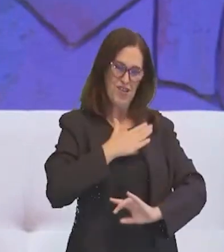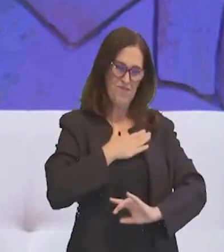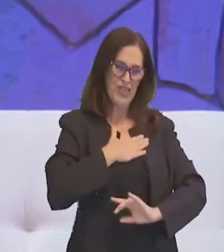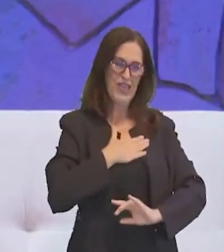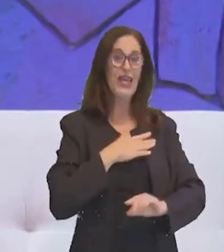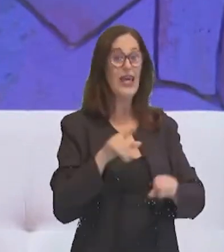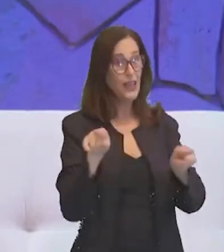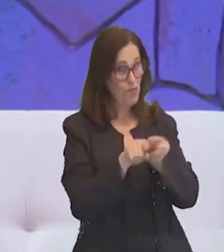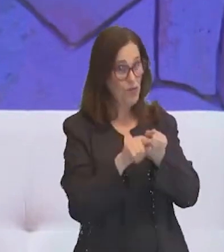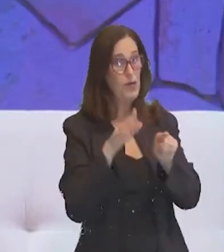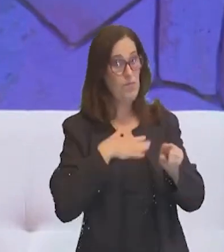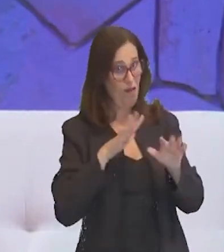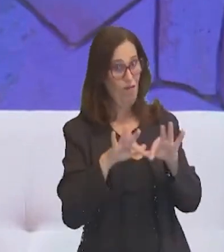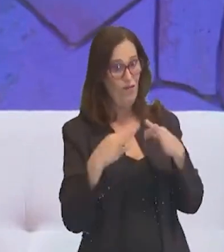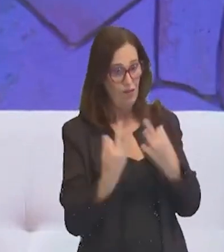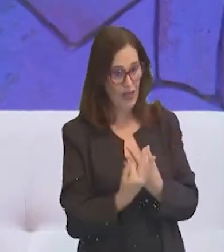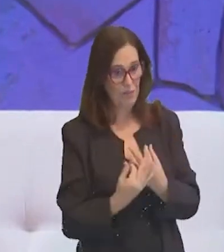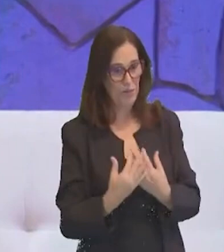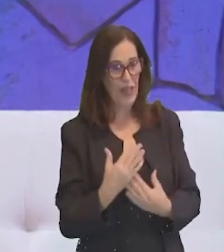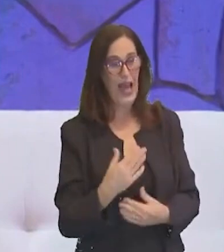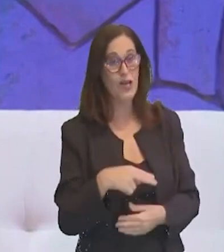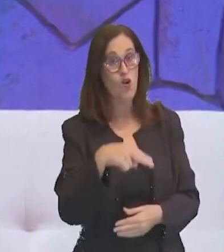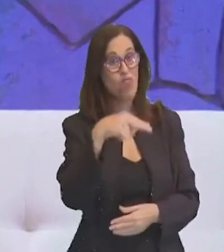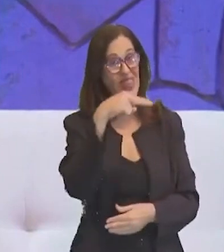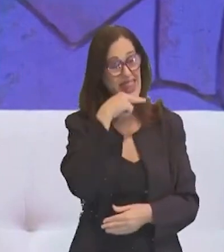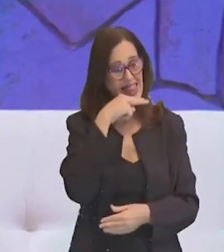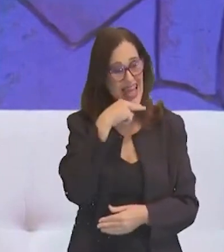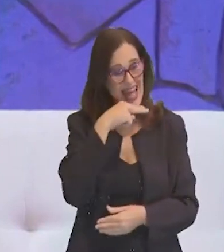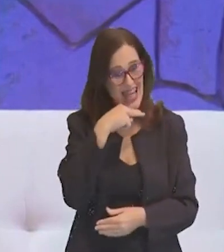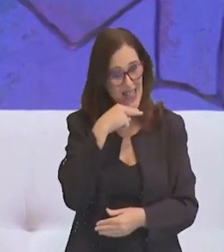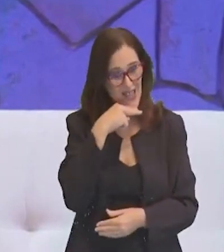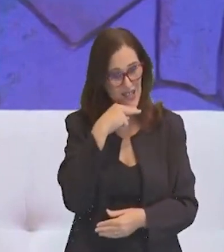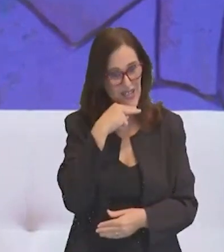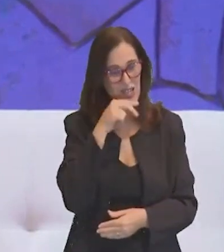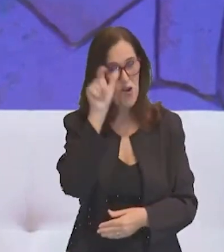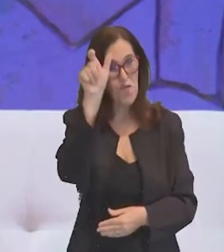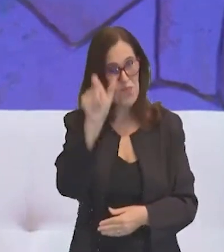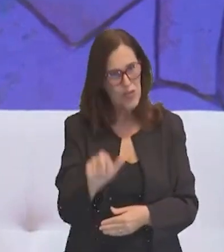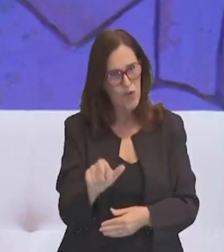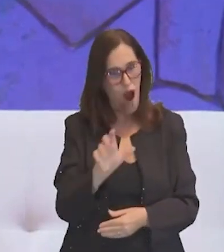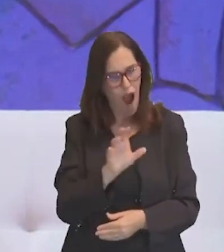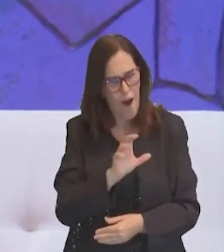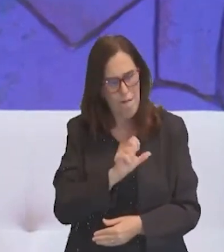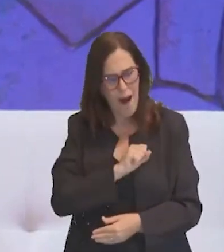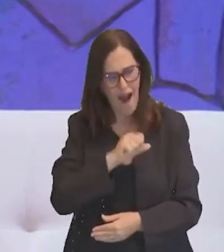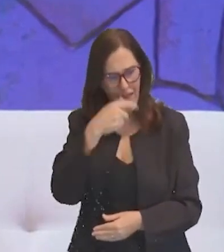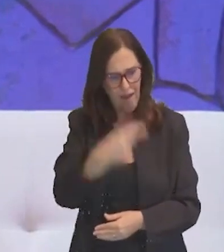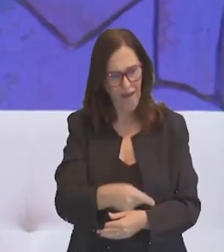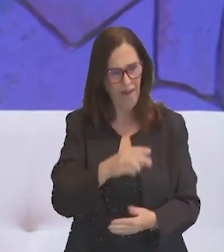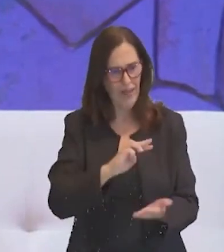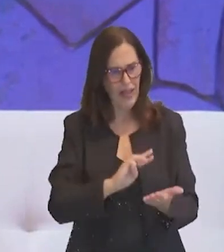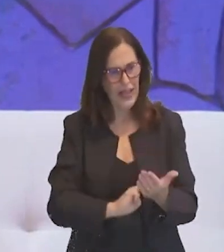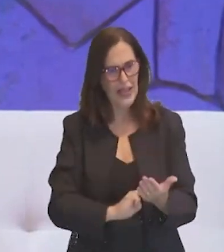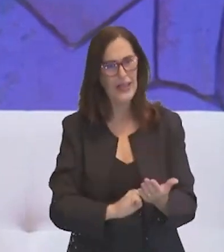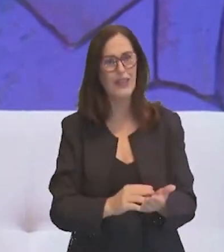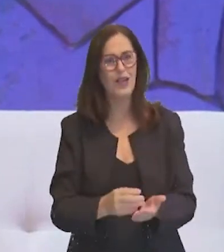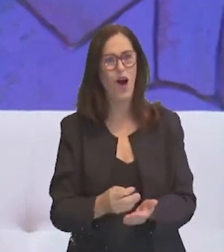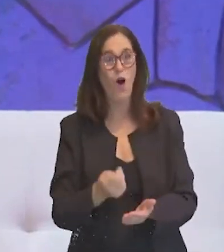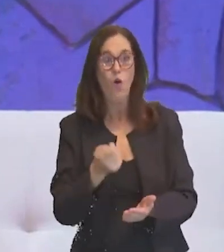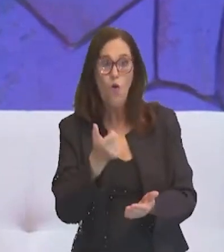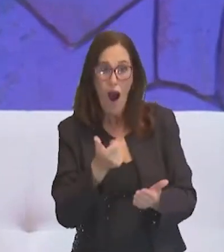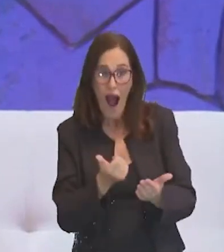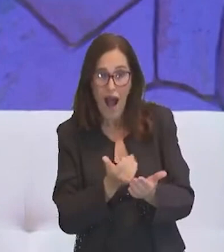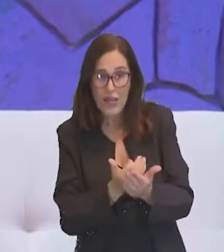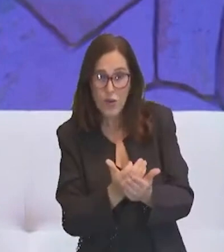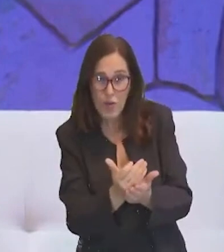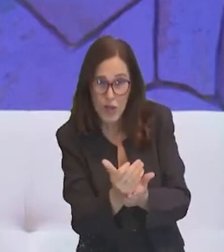minha família. Sou neto de uma pessoa muito querida dessa igreja, quase fundadora, Ana